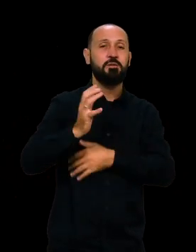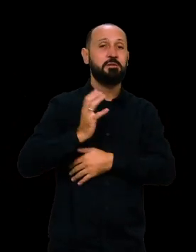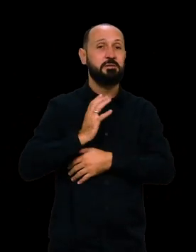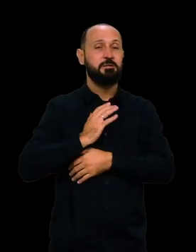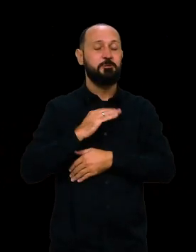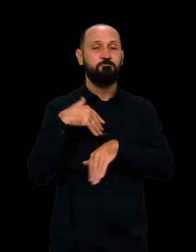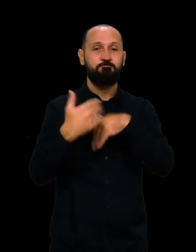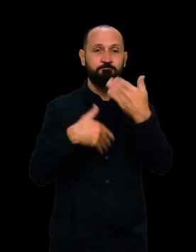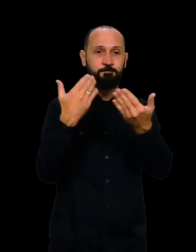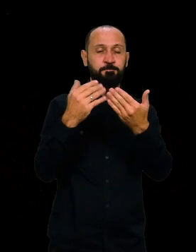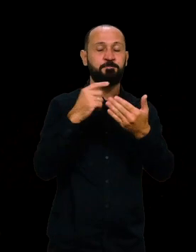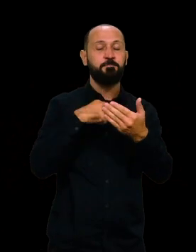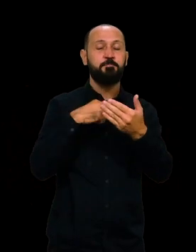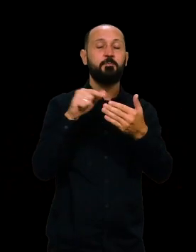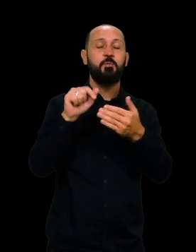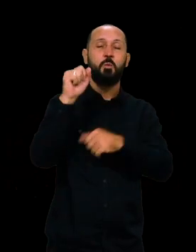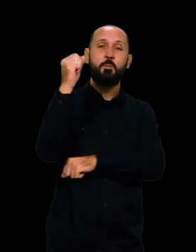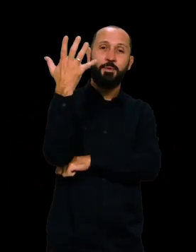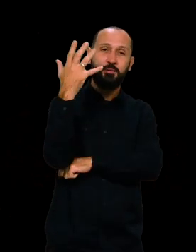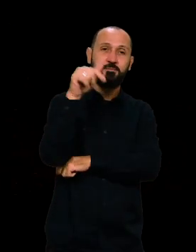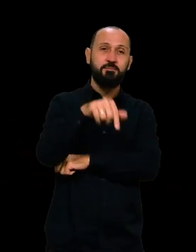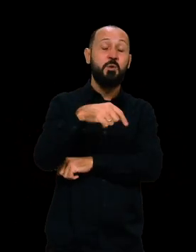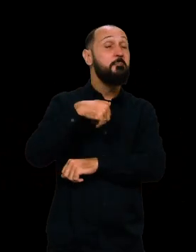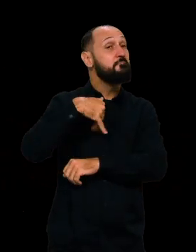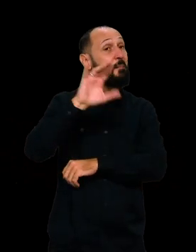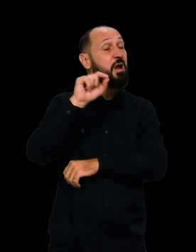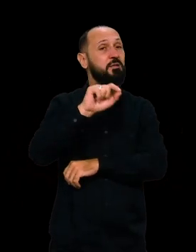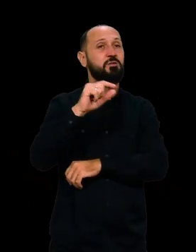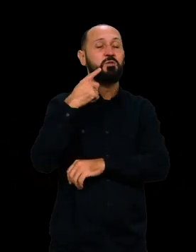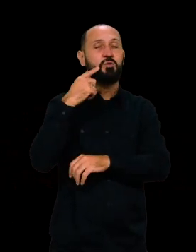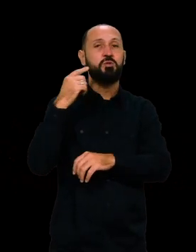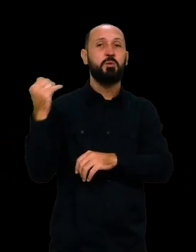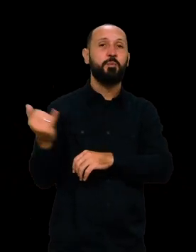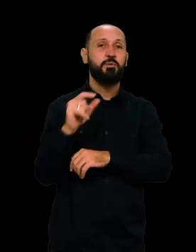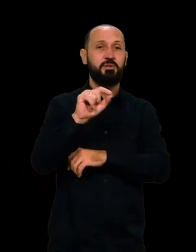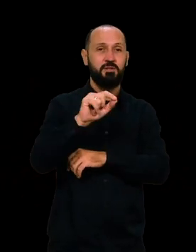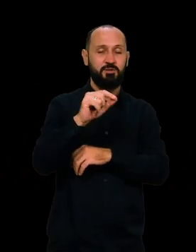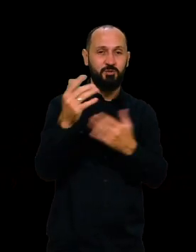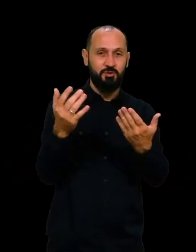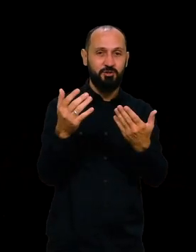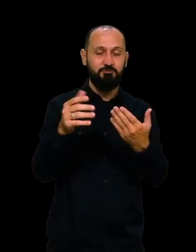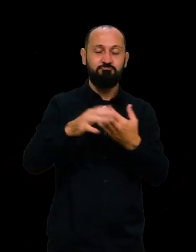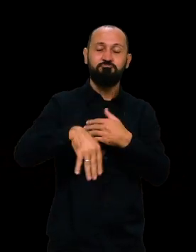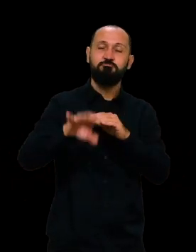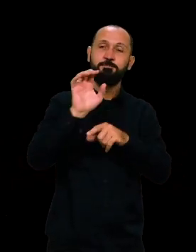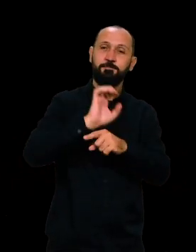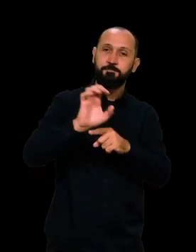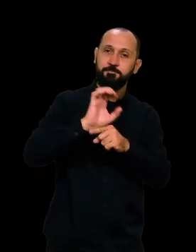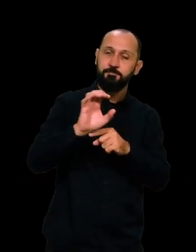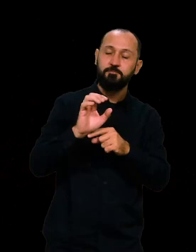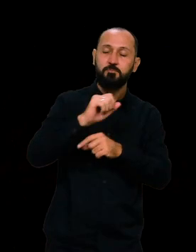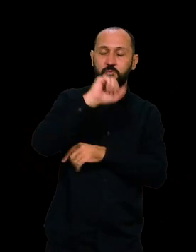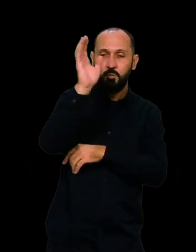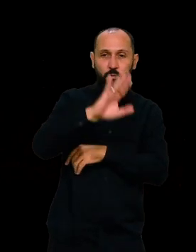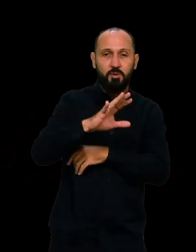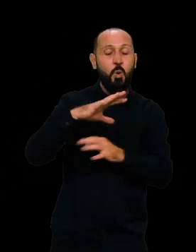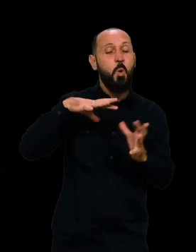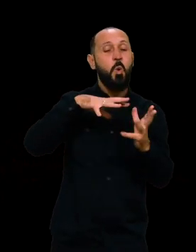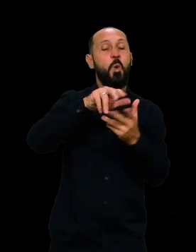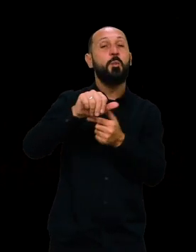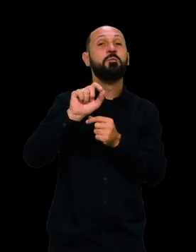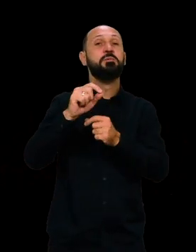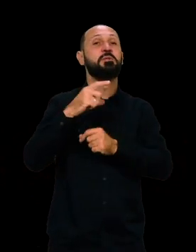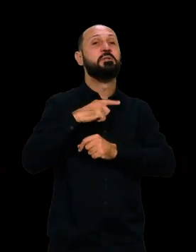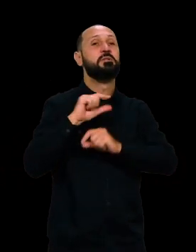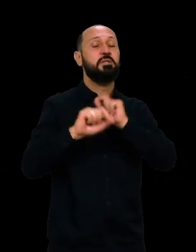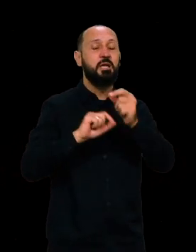tem um campo riquíssimo de crescimento que tem o Pantanal. É o principal capital hoje nosso, do estado, eu